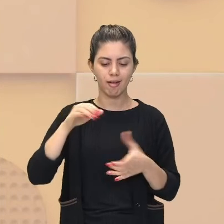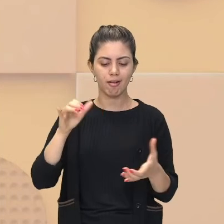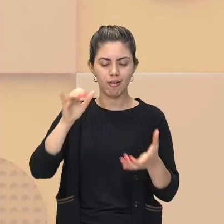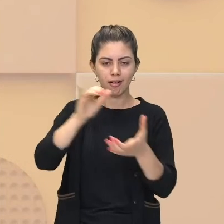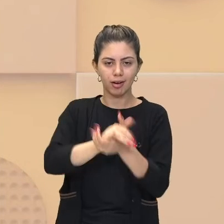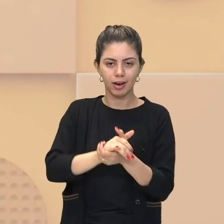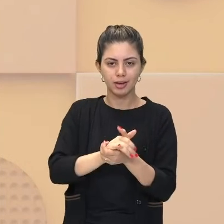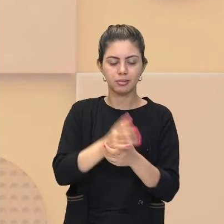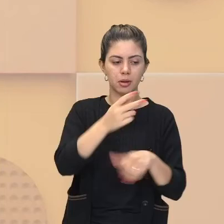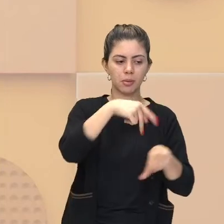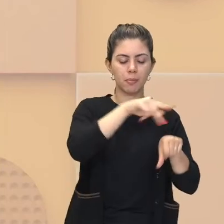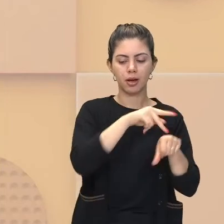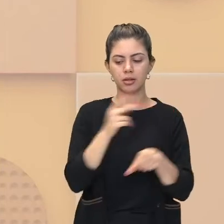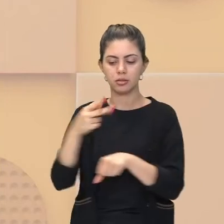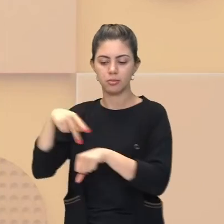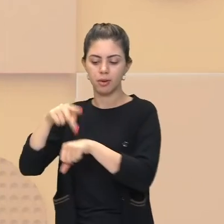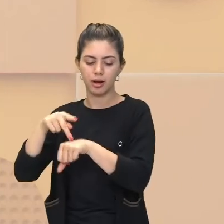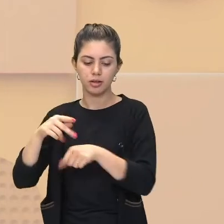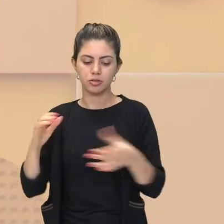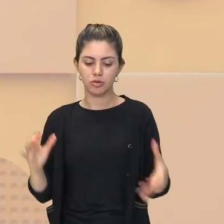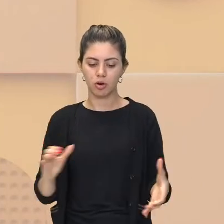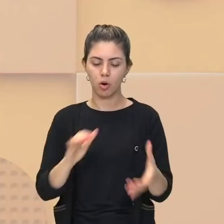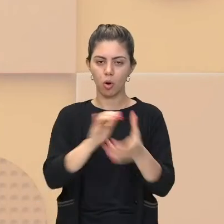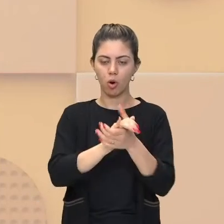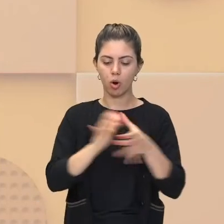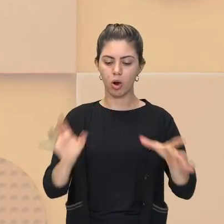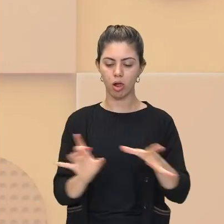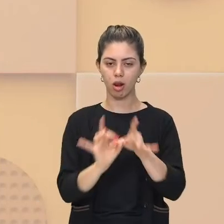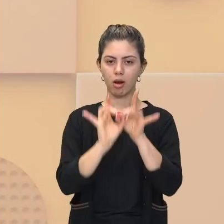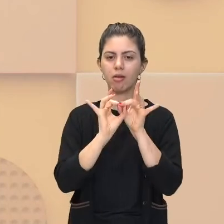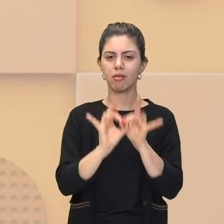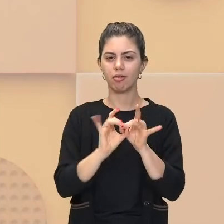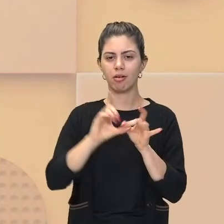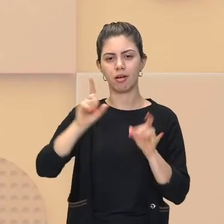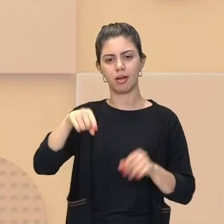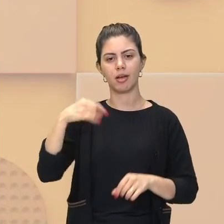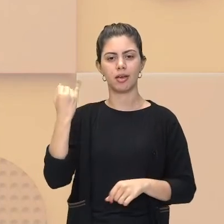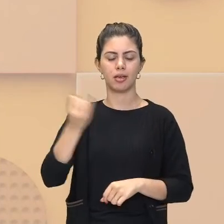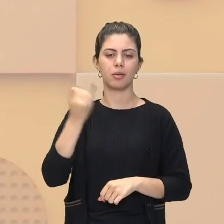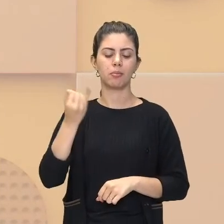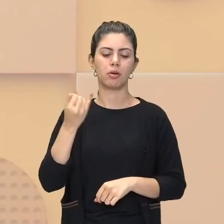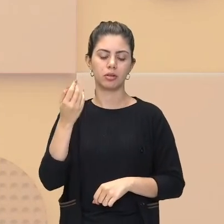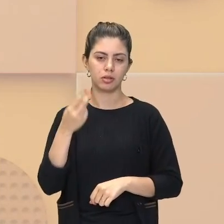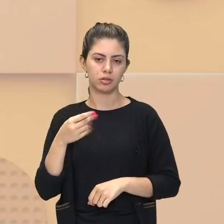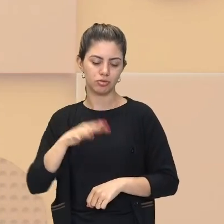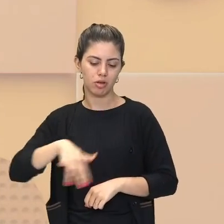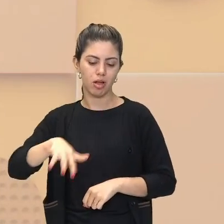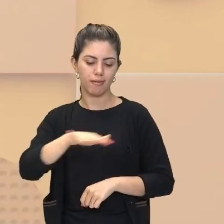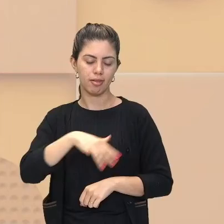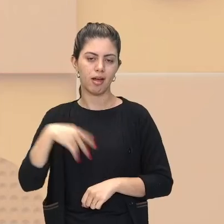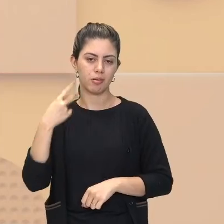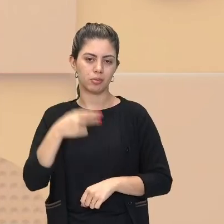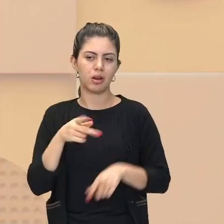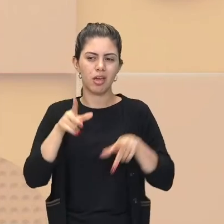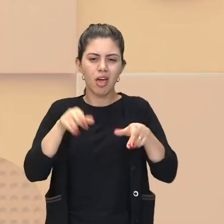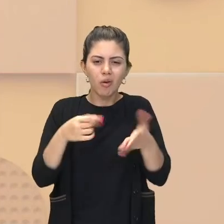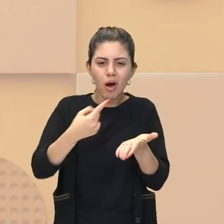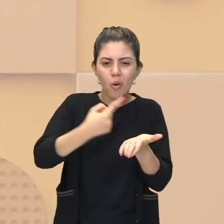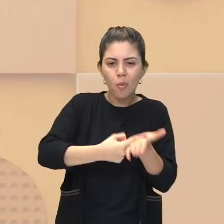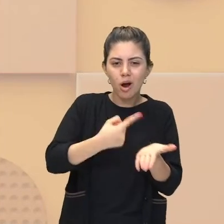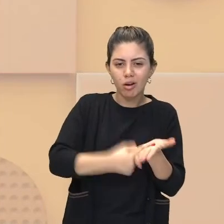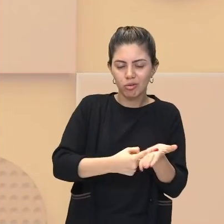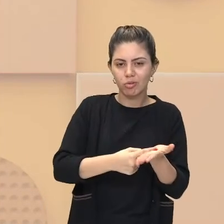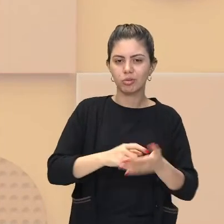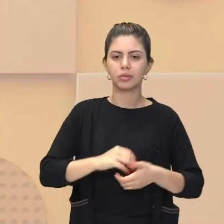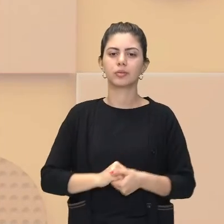de doações de terra, elas são extremamente importantes para a consolidação política de acordos. Então, a partir do momento que